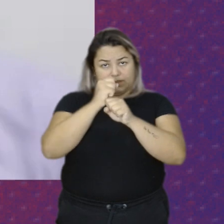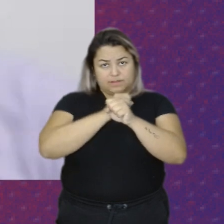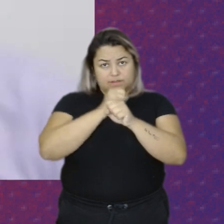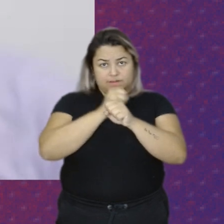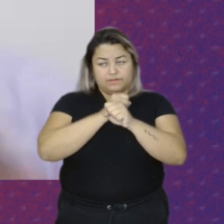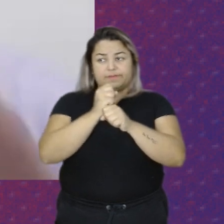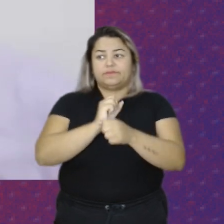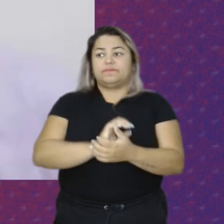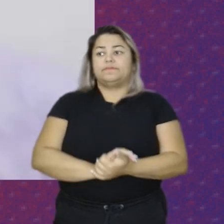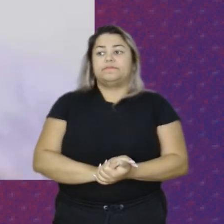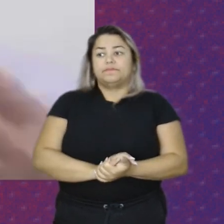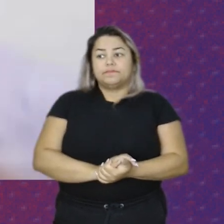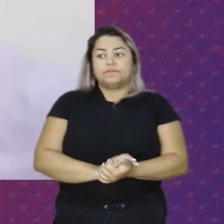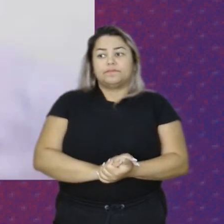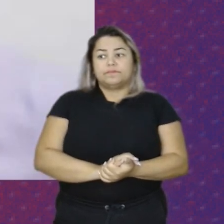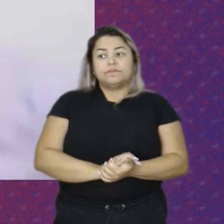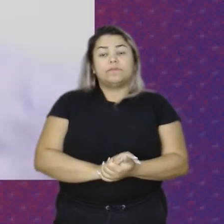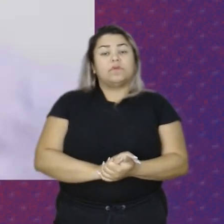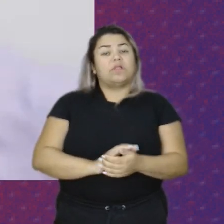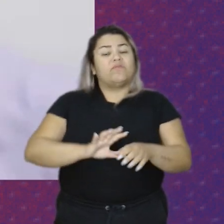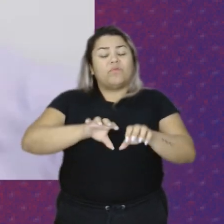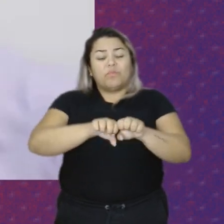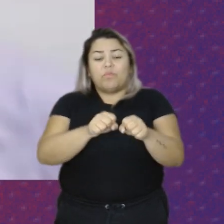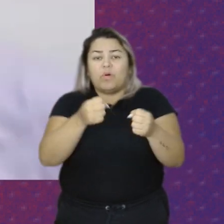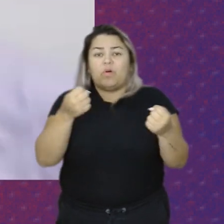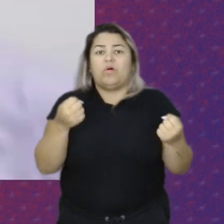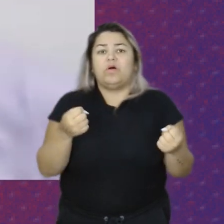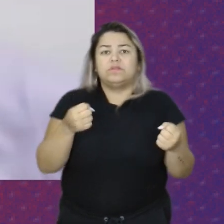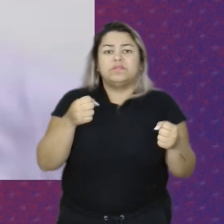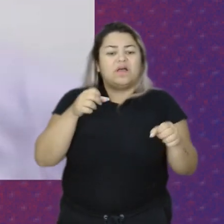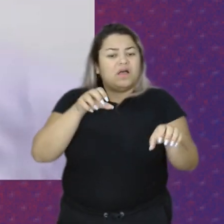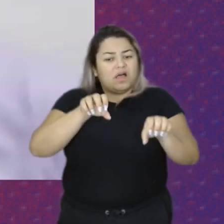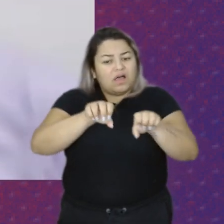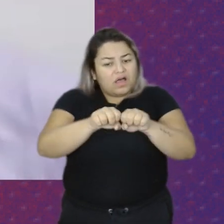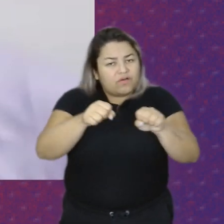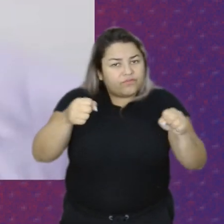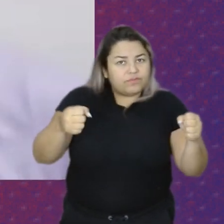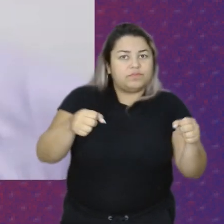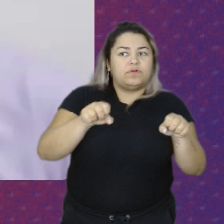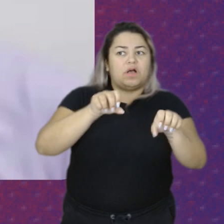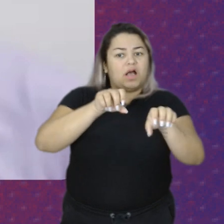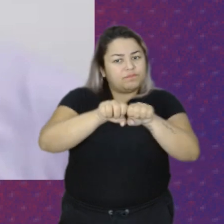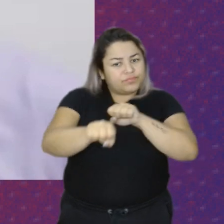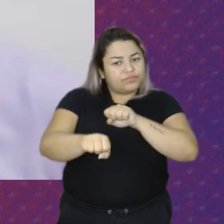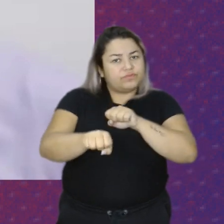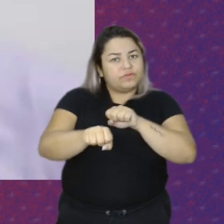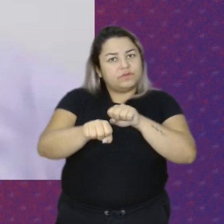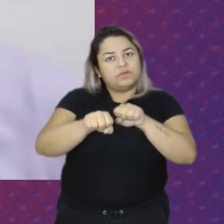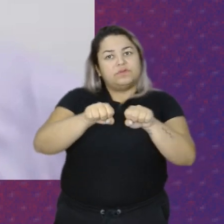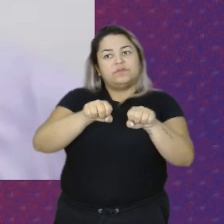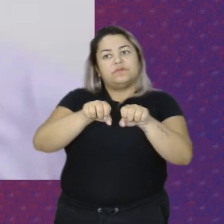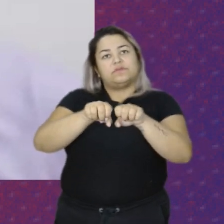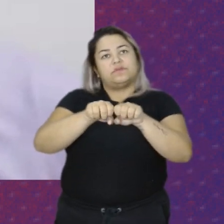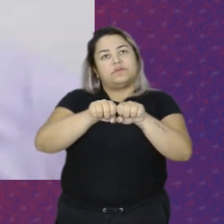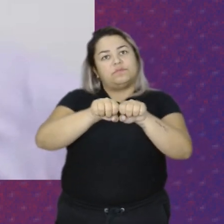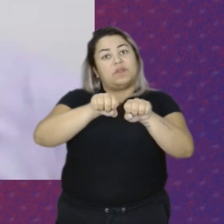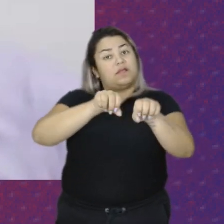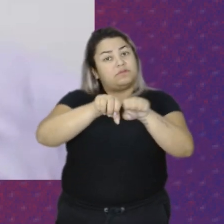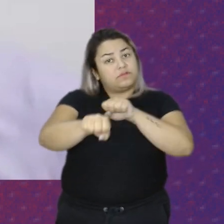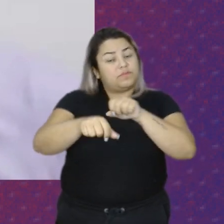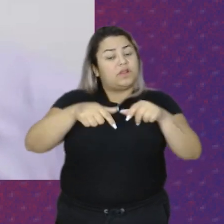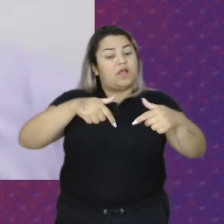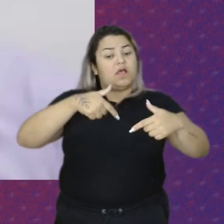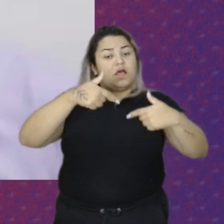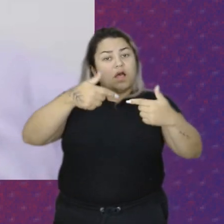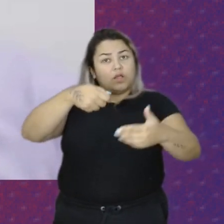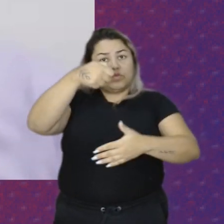falecimento. Falecimento não, de assassinato. Margarida Alves foi assassinada, né, de forma muito cruel pela luta